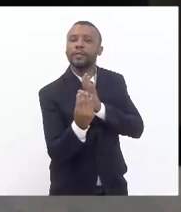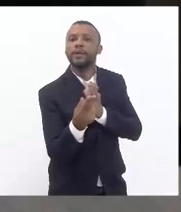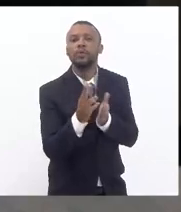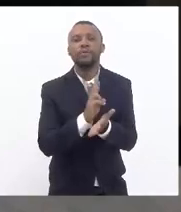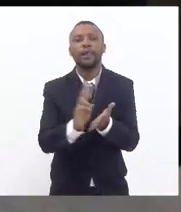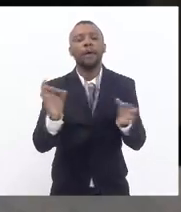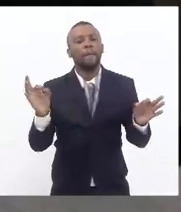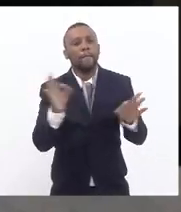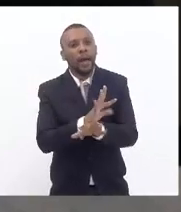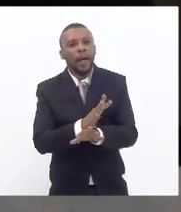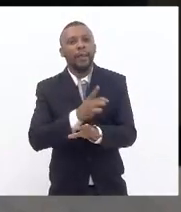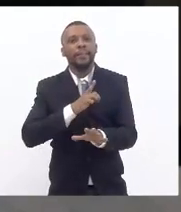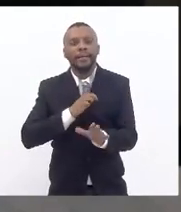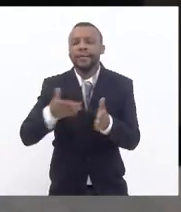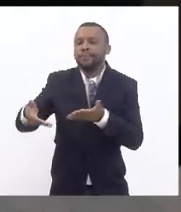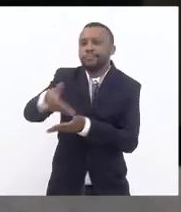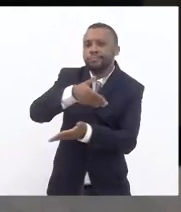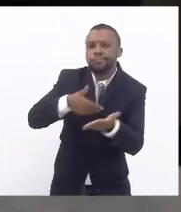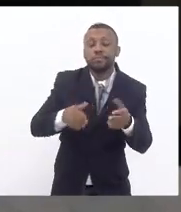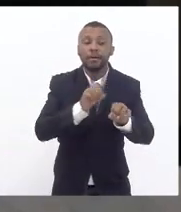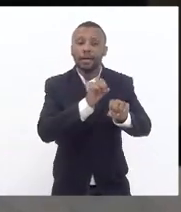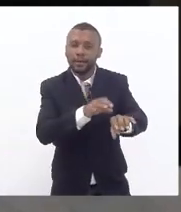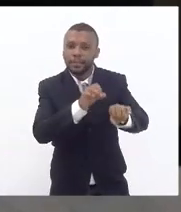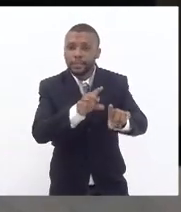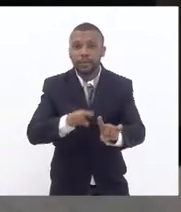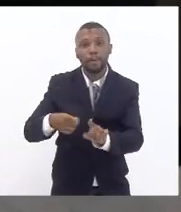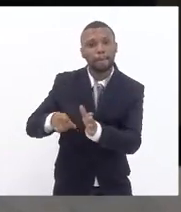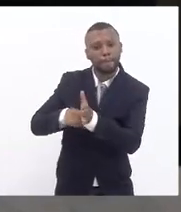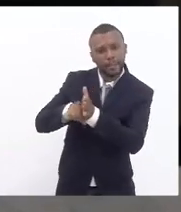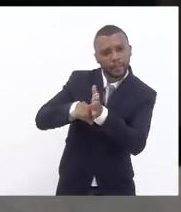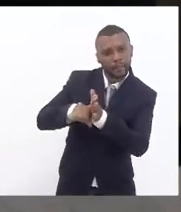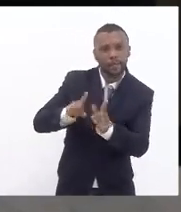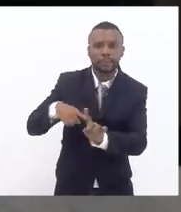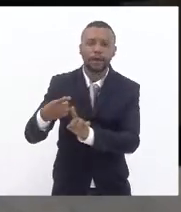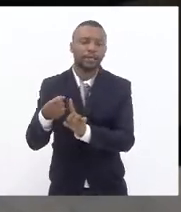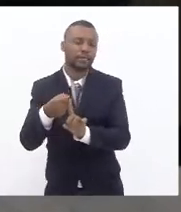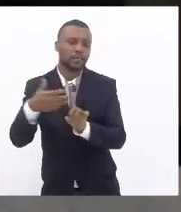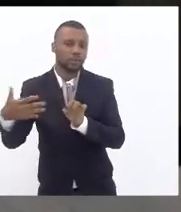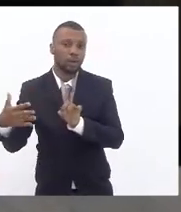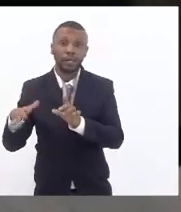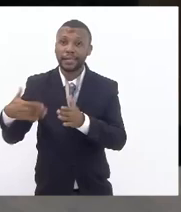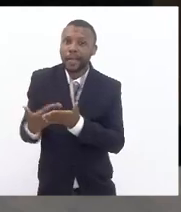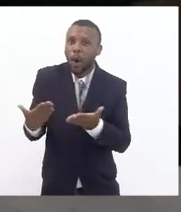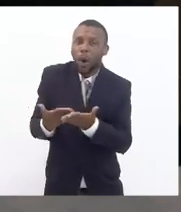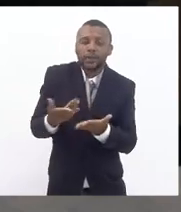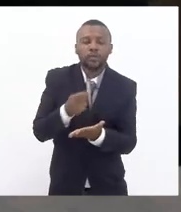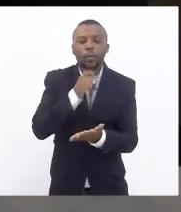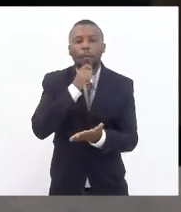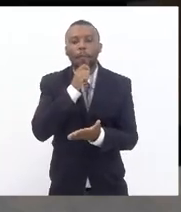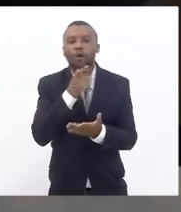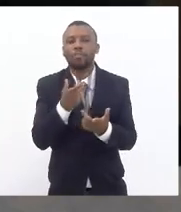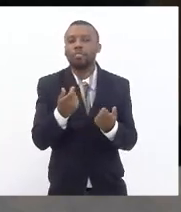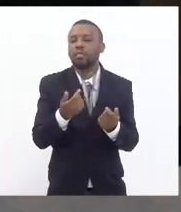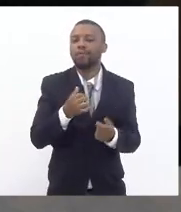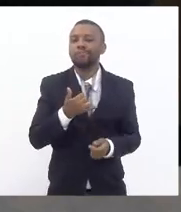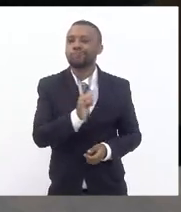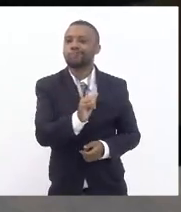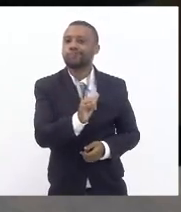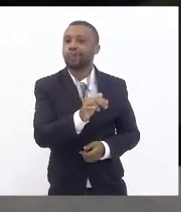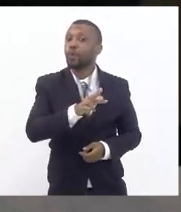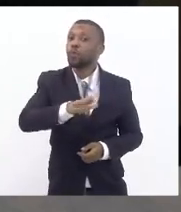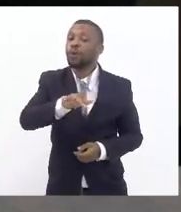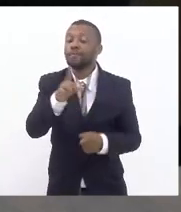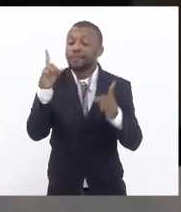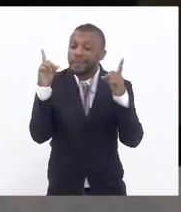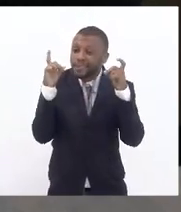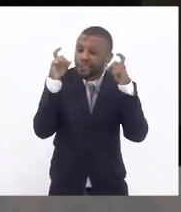indissociabilidade entre ensino, pesquisa e extensão, o que, infelizmente, até hoje não foi feito, não por problemas ou dificuldades do corpo de docente e